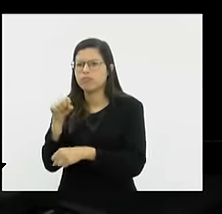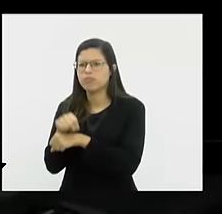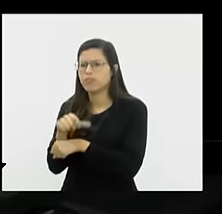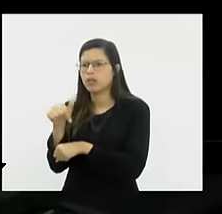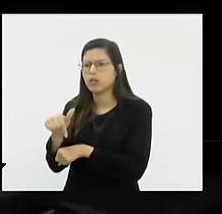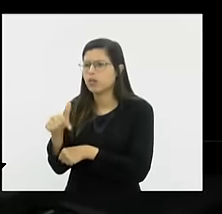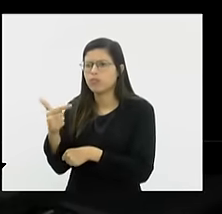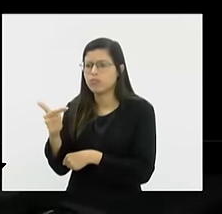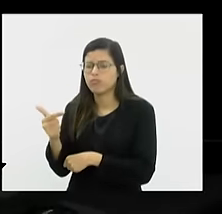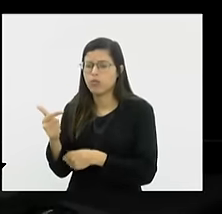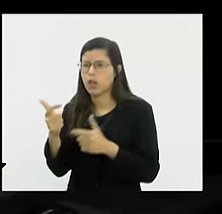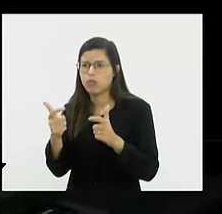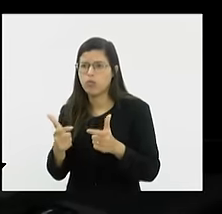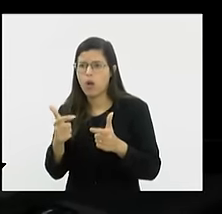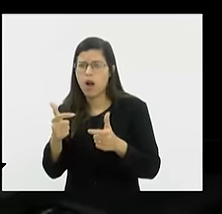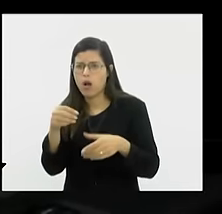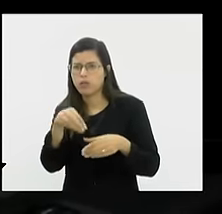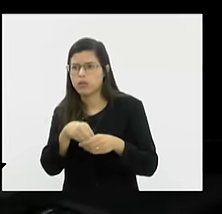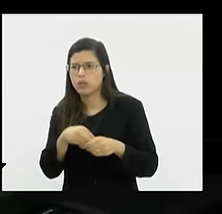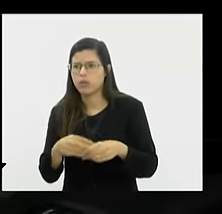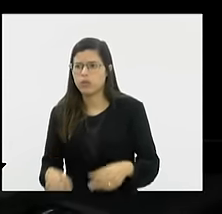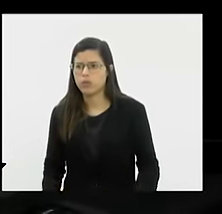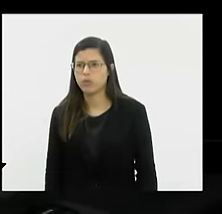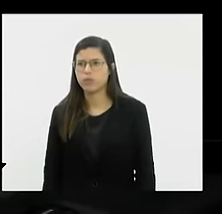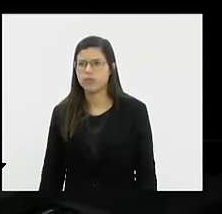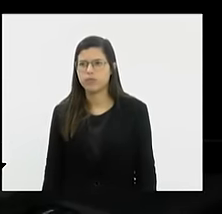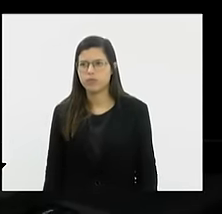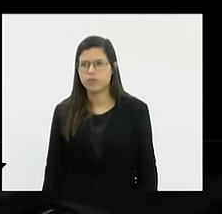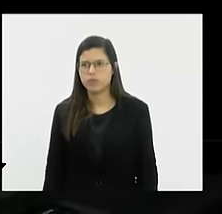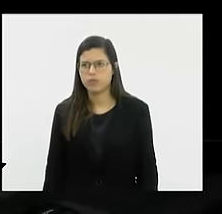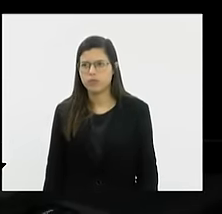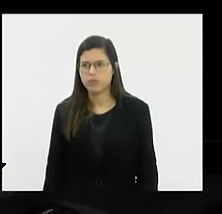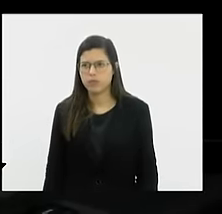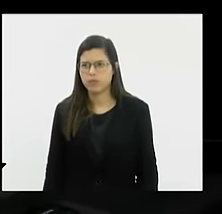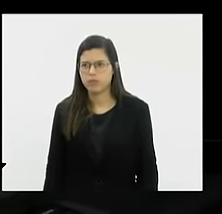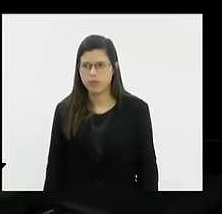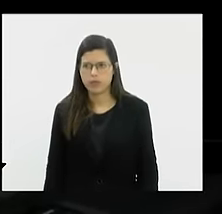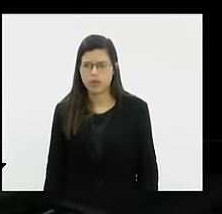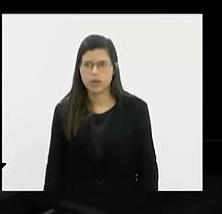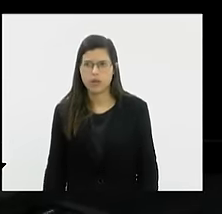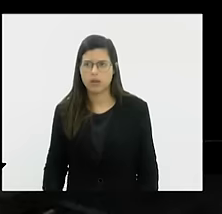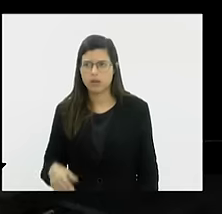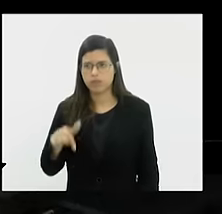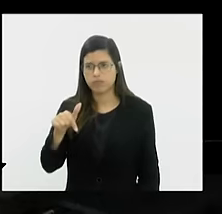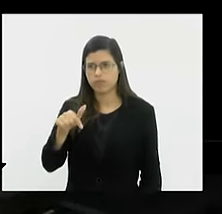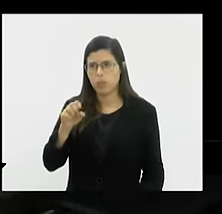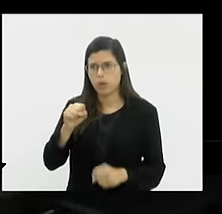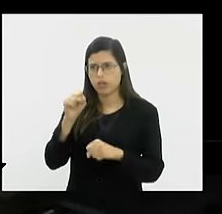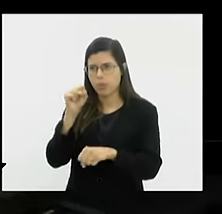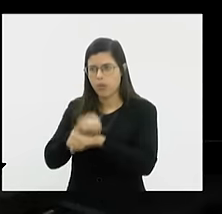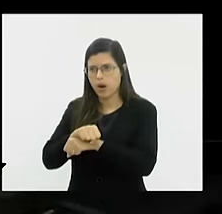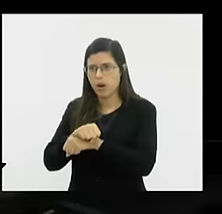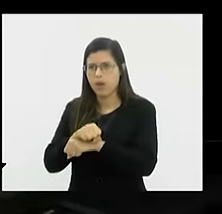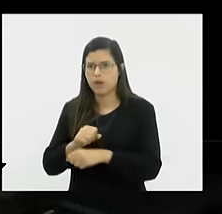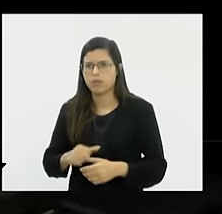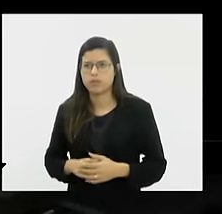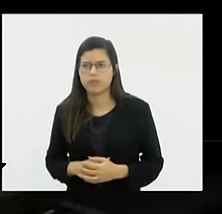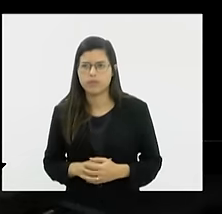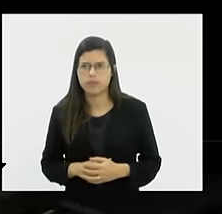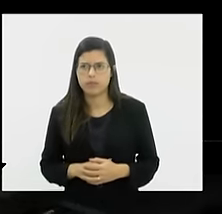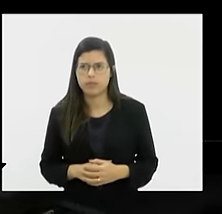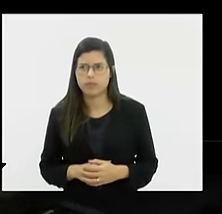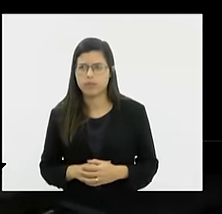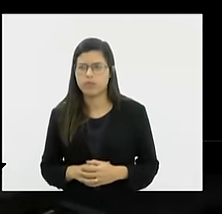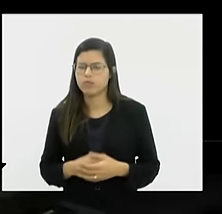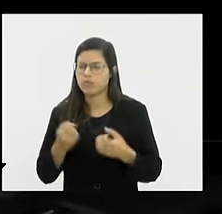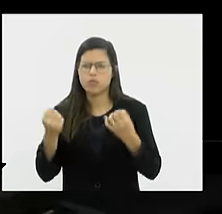um espaço dentro do terminal. Nenhum espaço pra voar lá dentro. Nenhum. Nenhum. Agora aqui, a gente pode parar? Explica aí, prefeito.